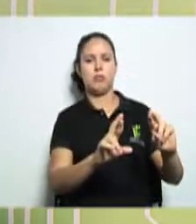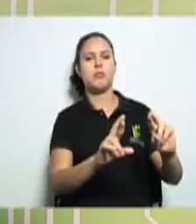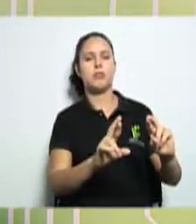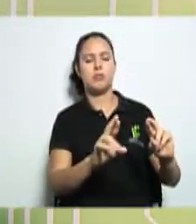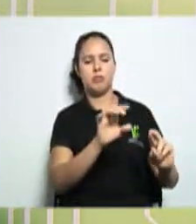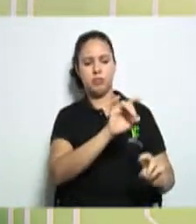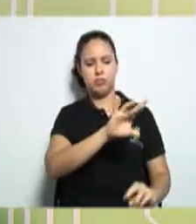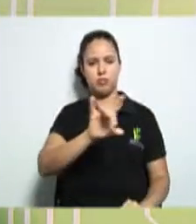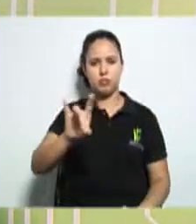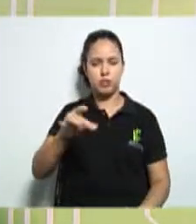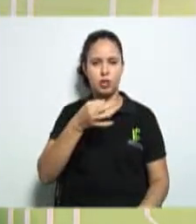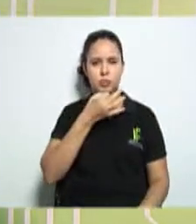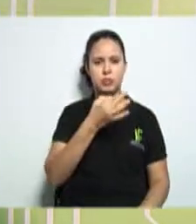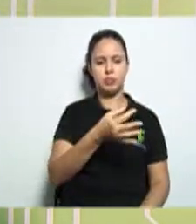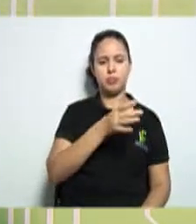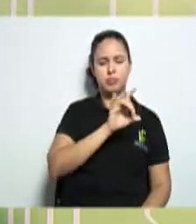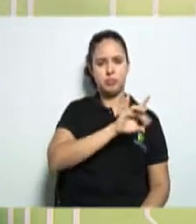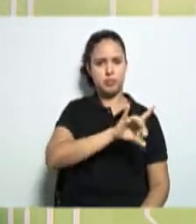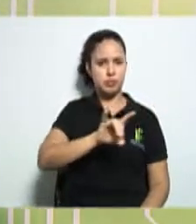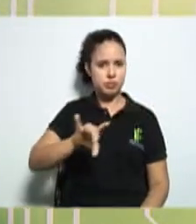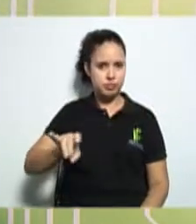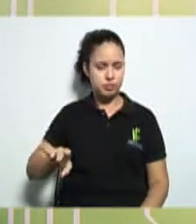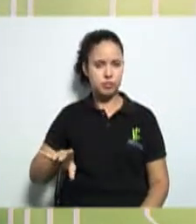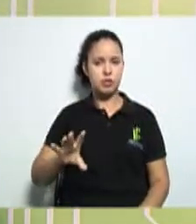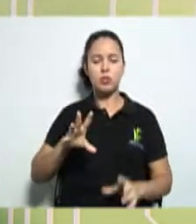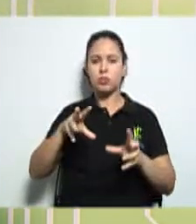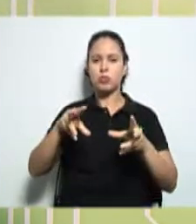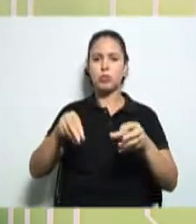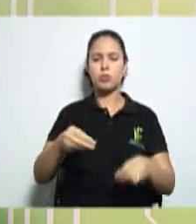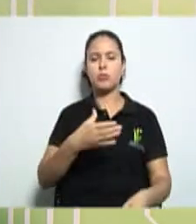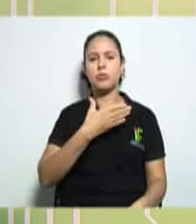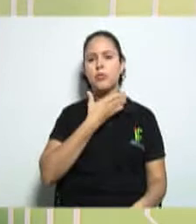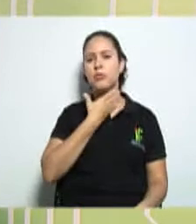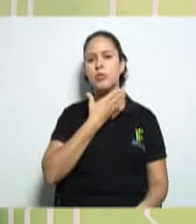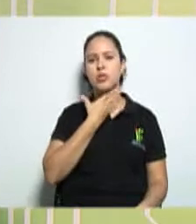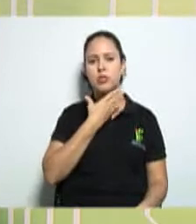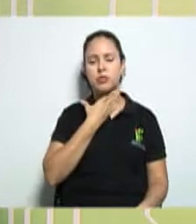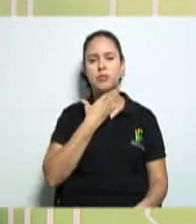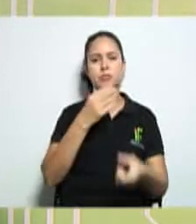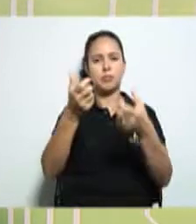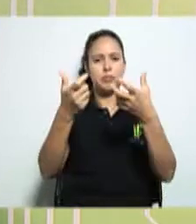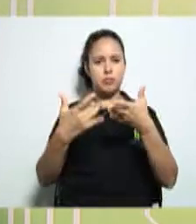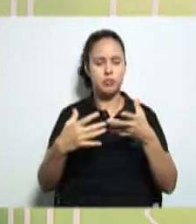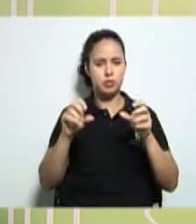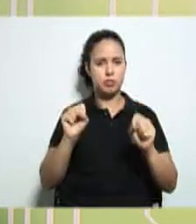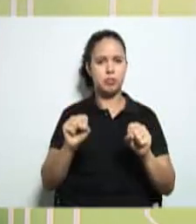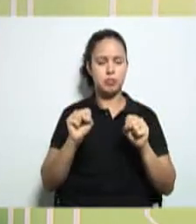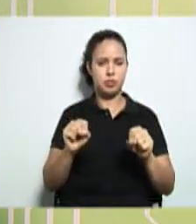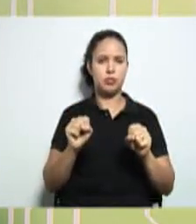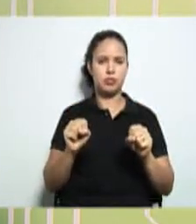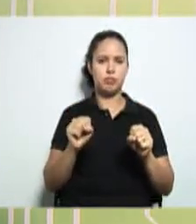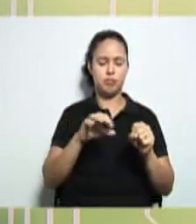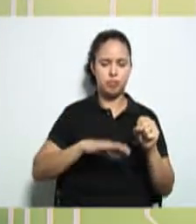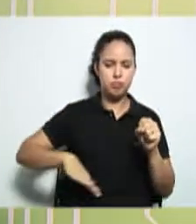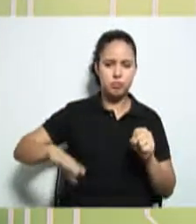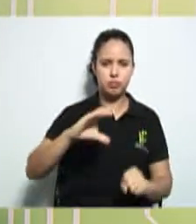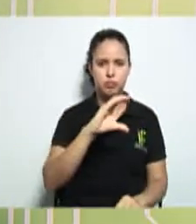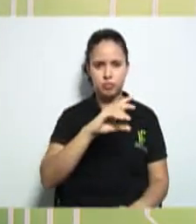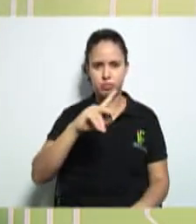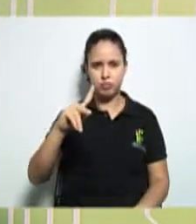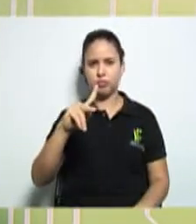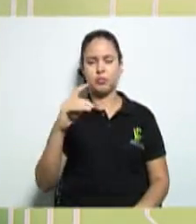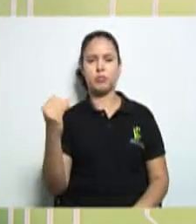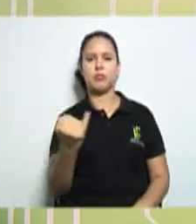oportunizar essas questões de que todos tenham voz. Olhando para um ambiente cooperativista, isso é muito